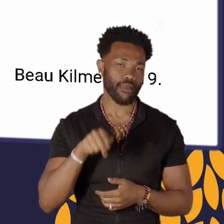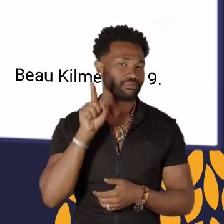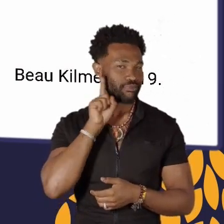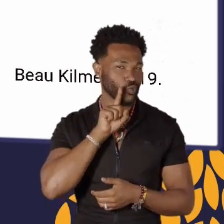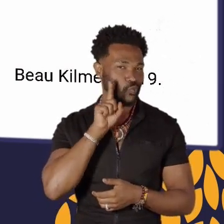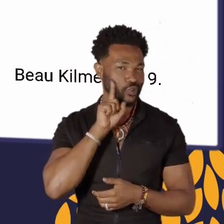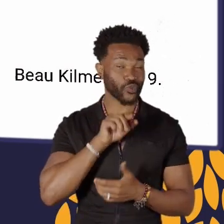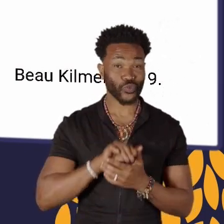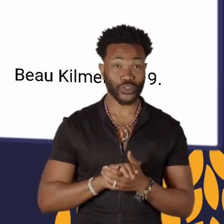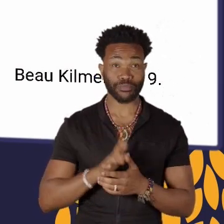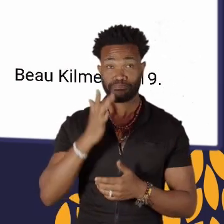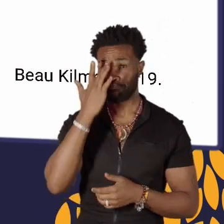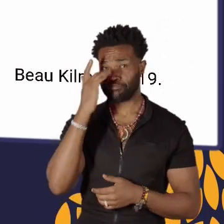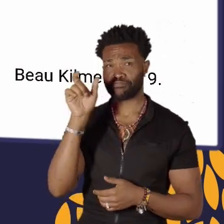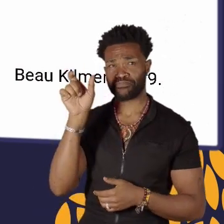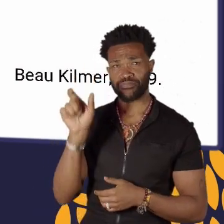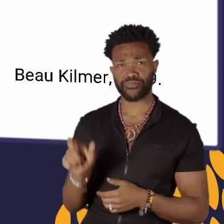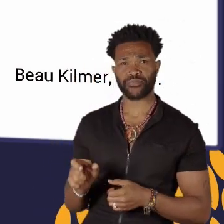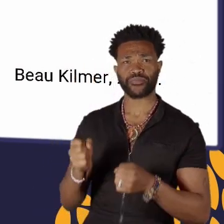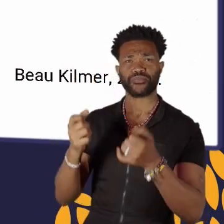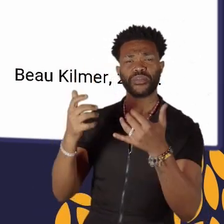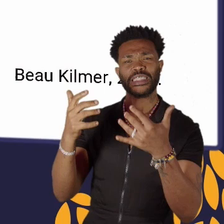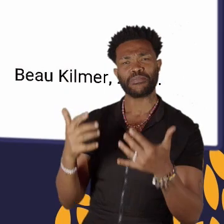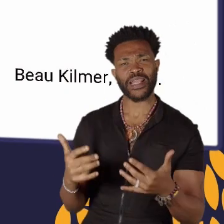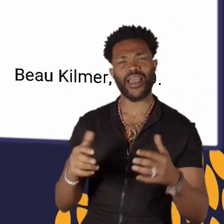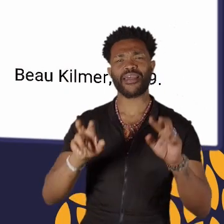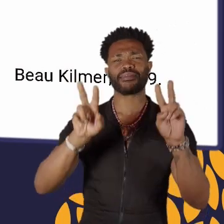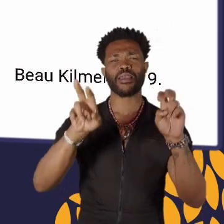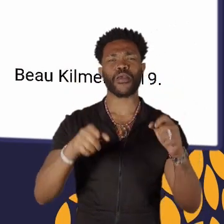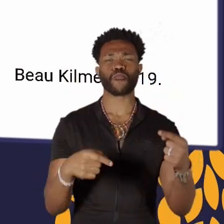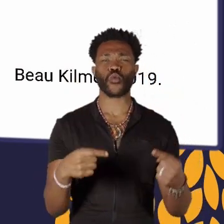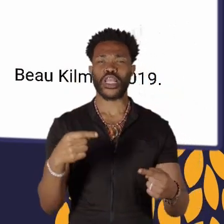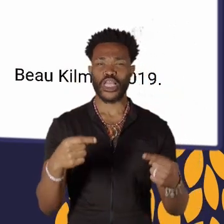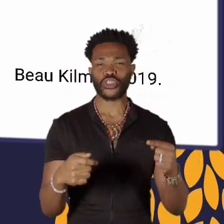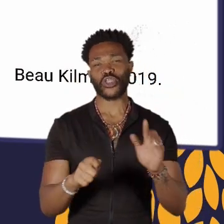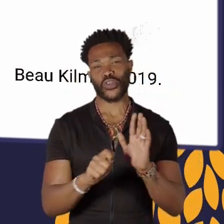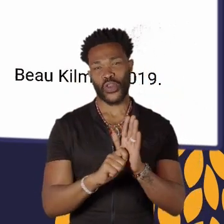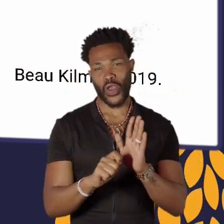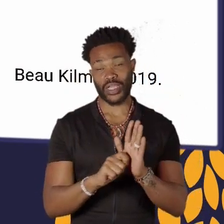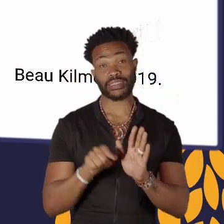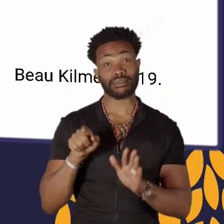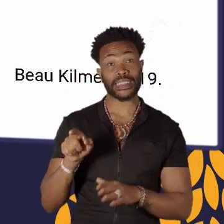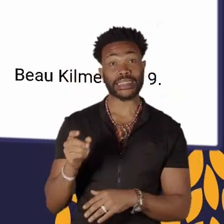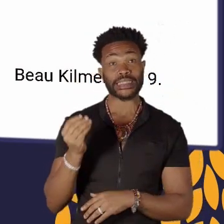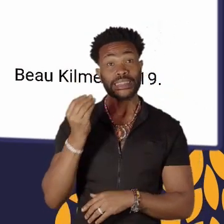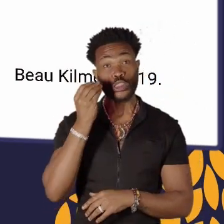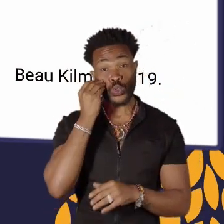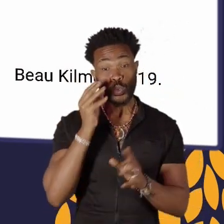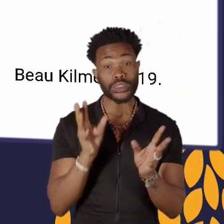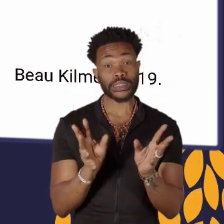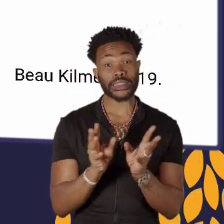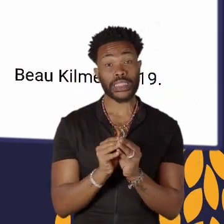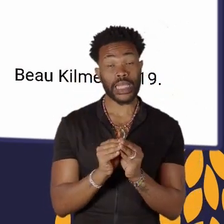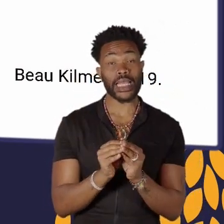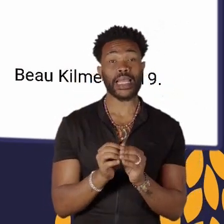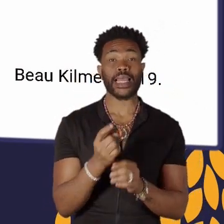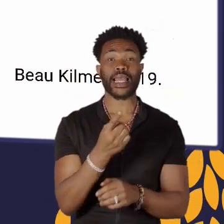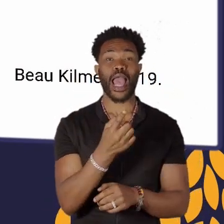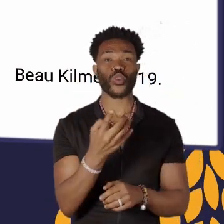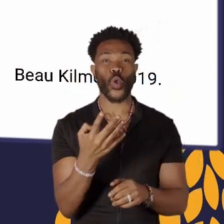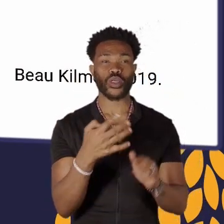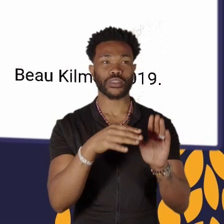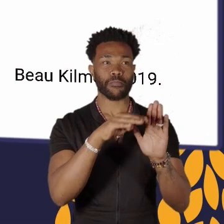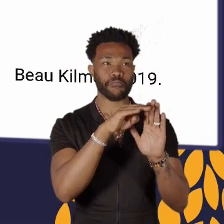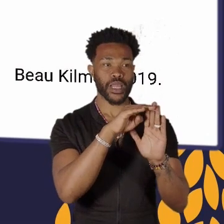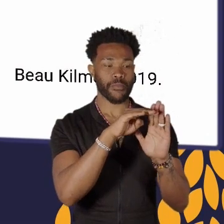e é uma das pessoas que discute muito a reforma da política de drogas, e ele tentou aí sintetizar 14 pontos que a gente